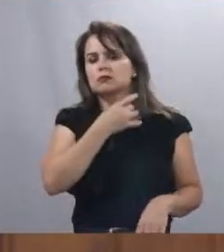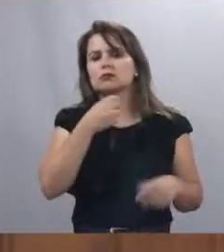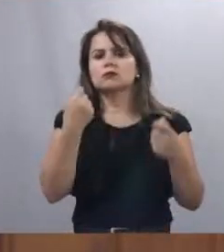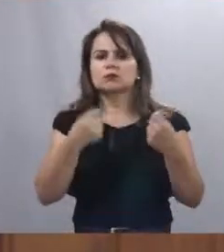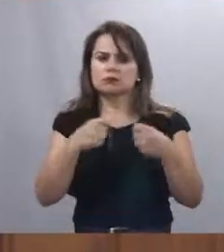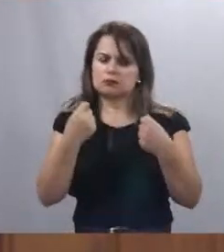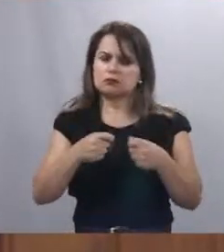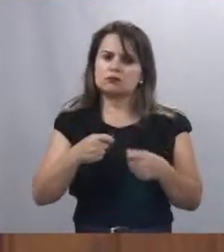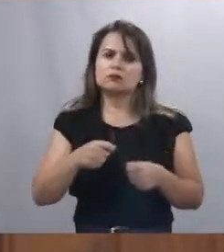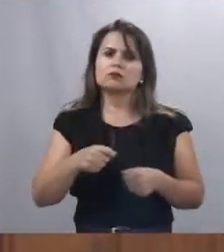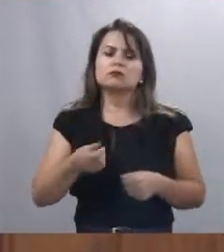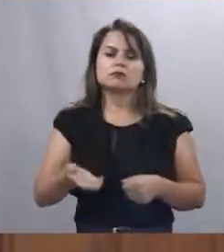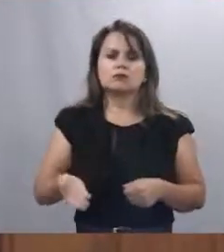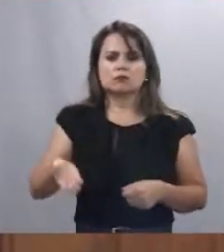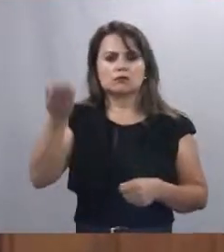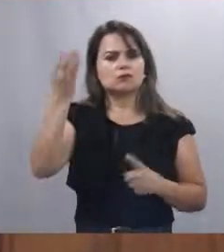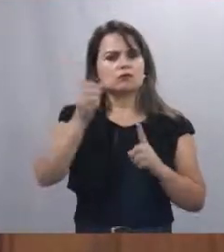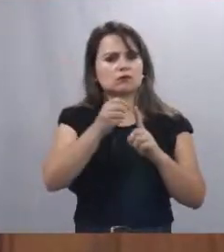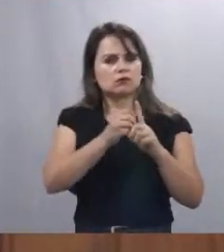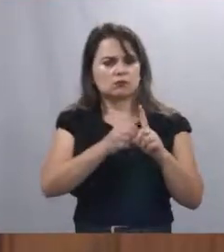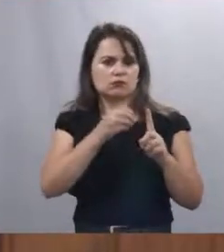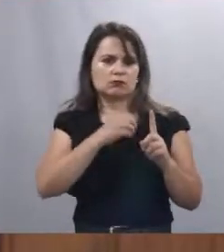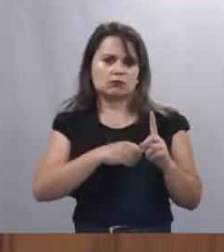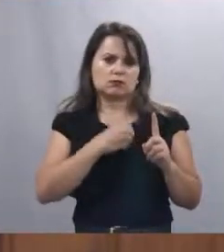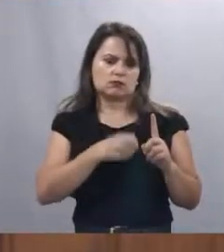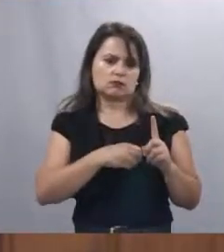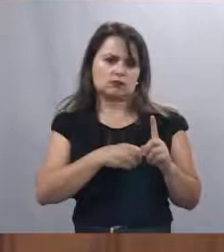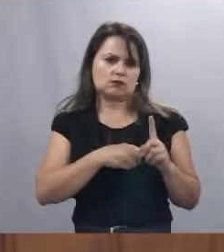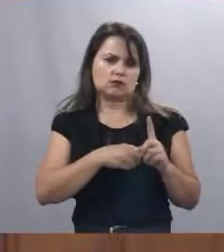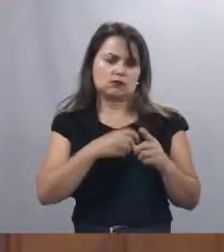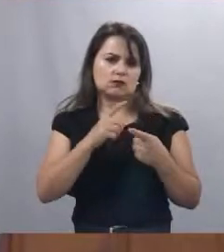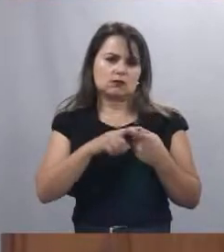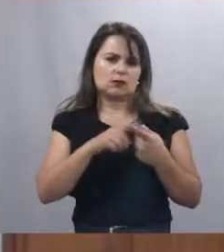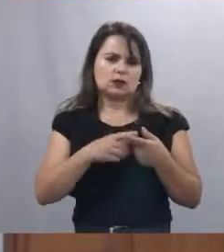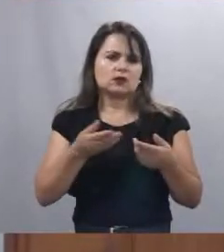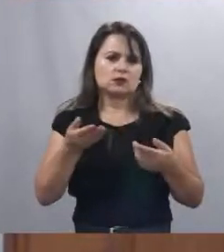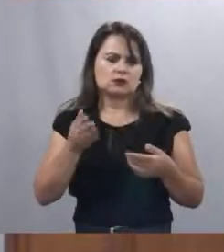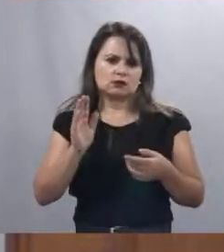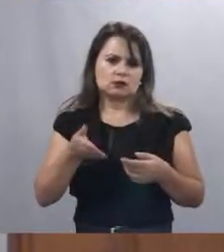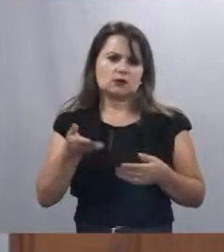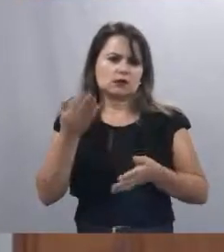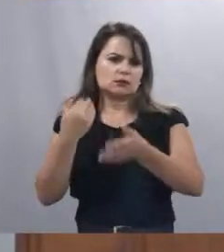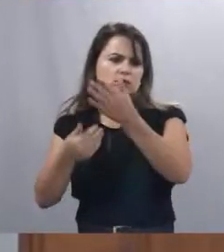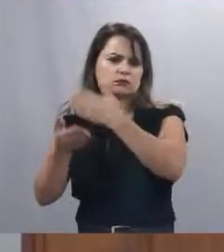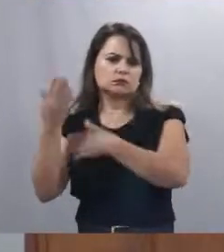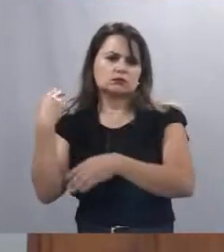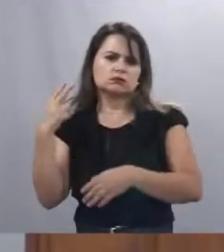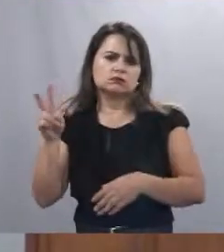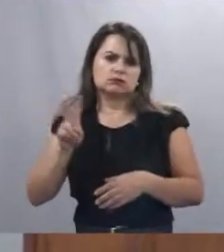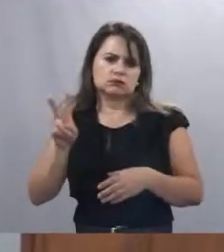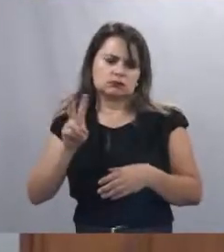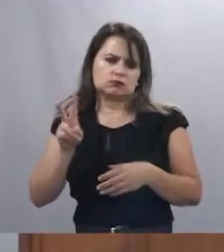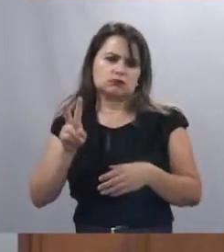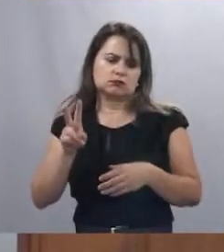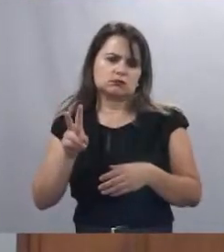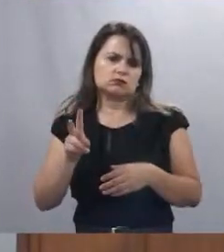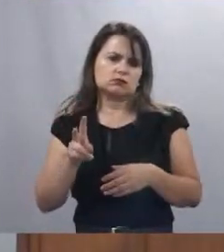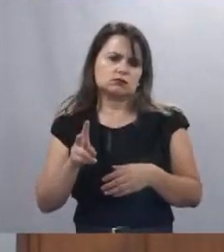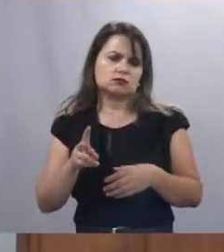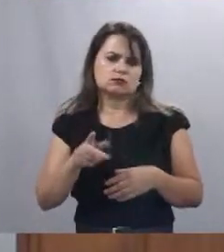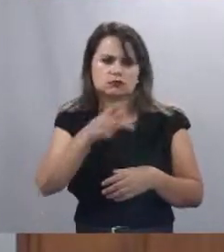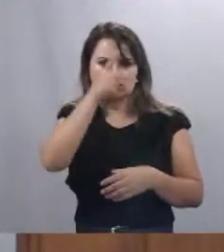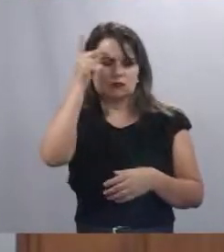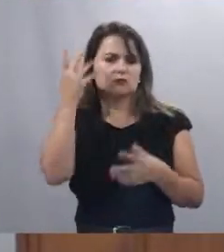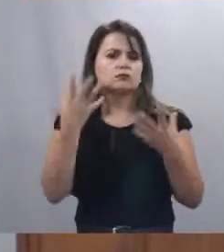Esse aumento, ele foi concedido em... Era para ter sido concedido em abril de